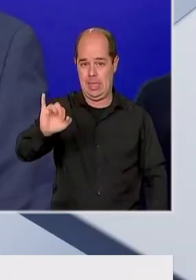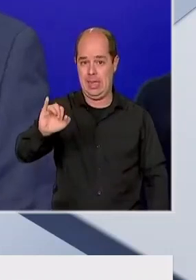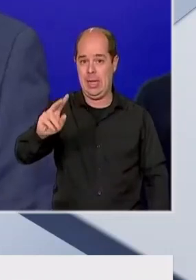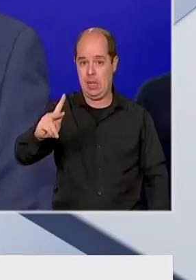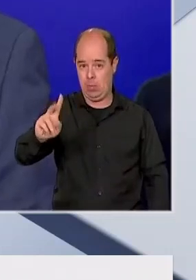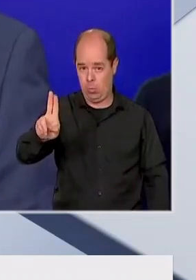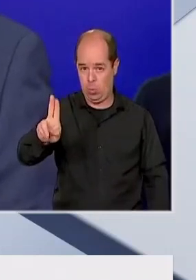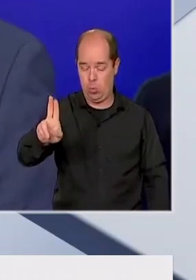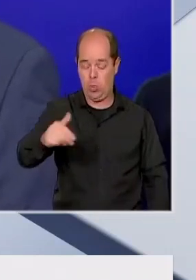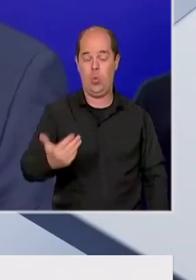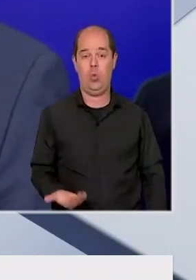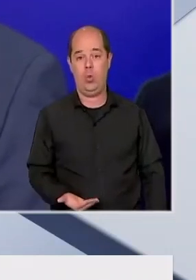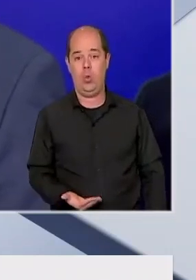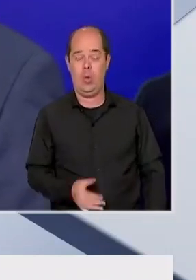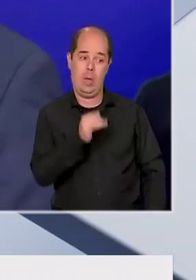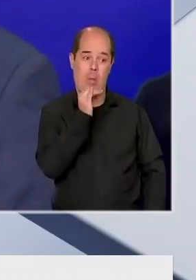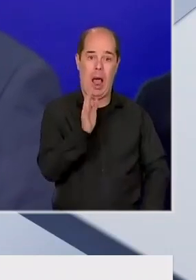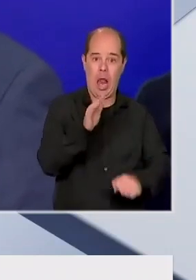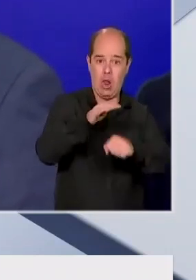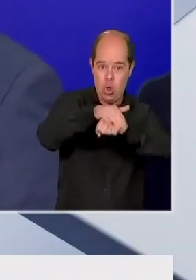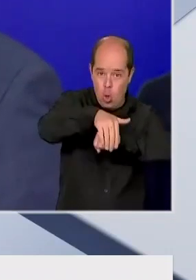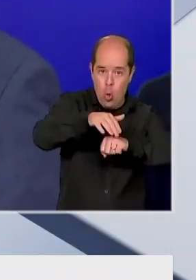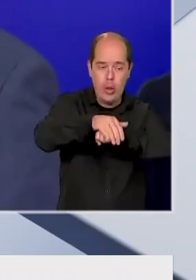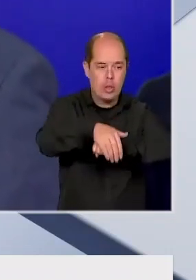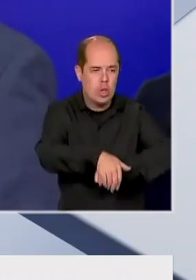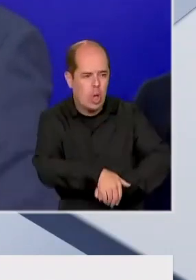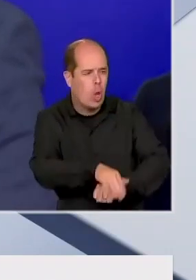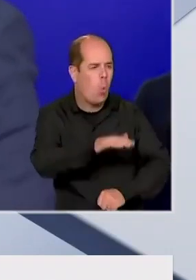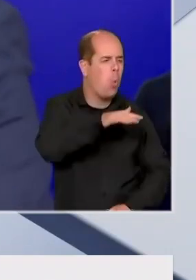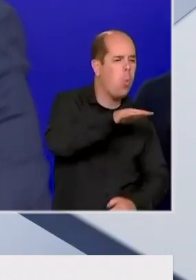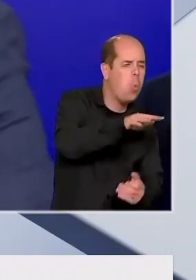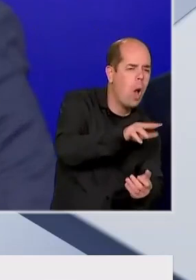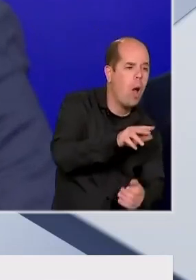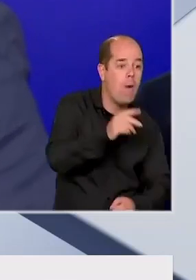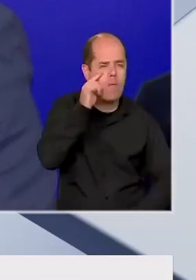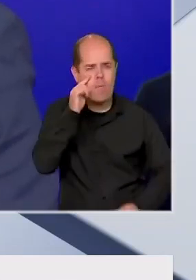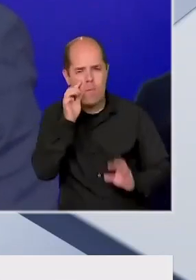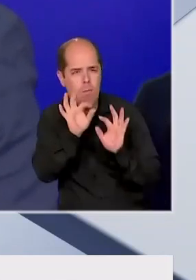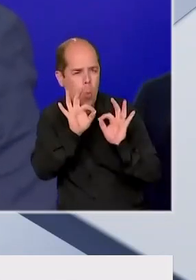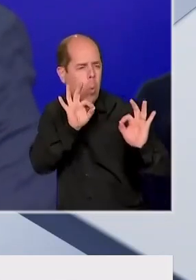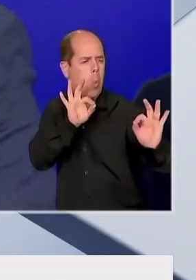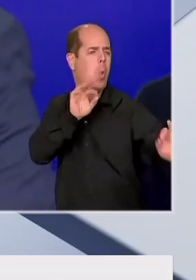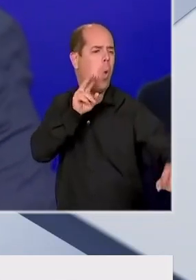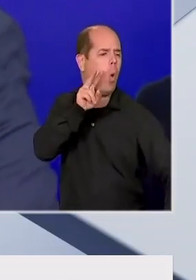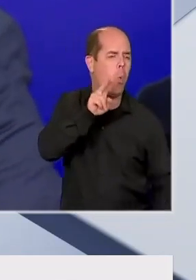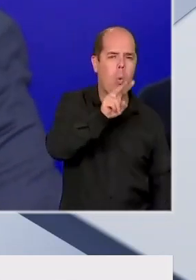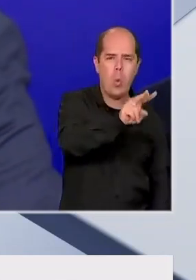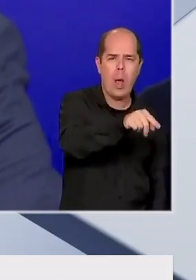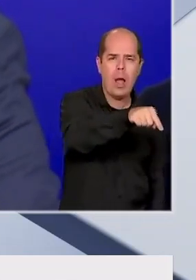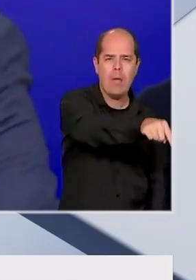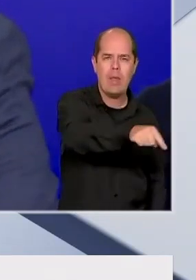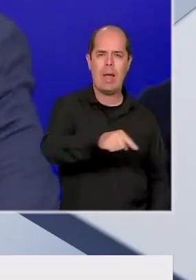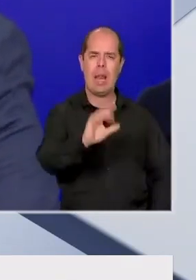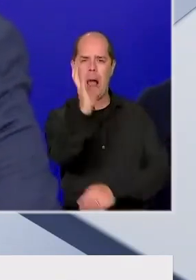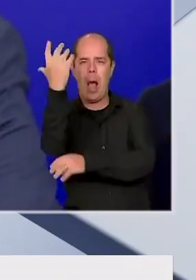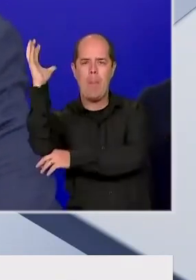lá com Bolívia eh Colômbia enfim Paraguai fronteira do Mato Grosso do Sul com Paraguai exatamente fronteira